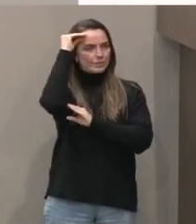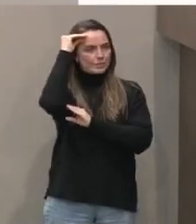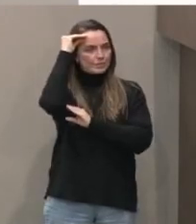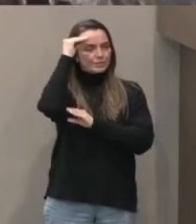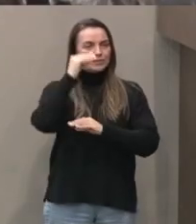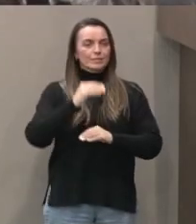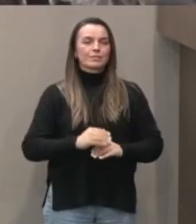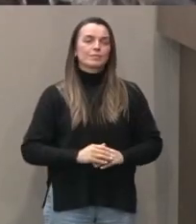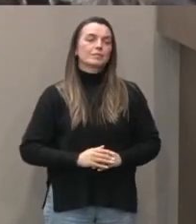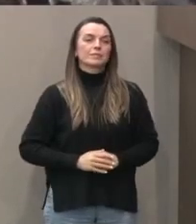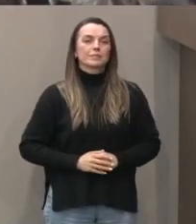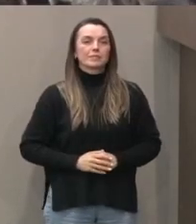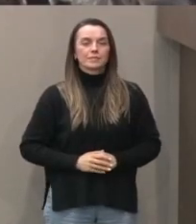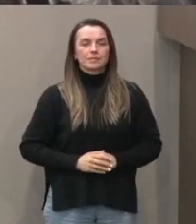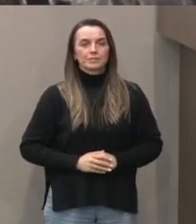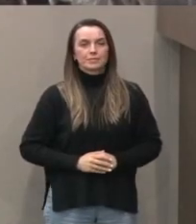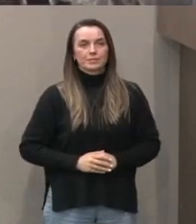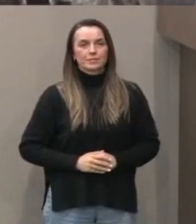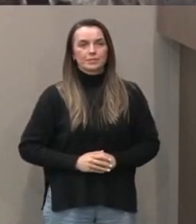Valendorf.